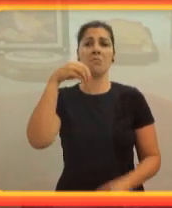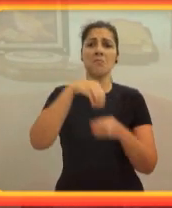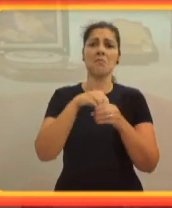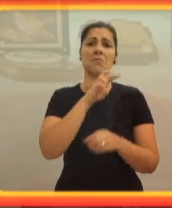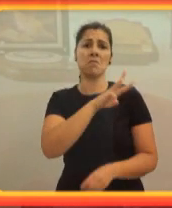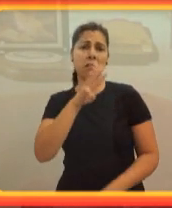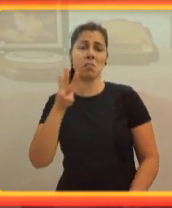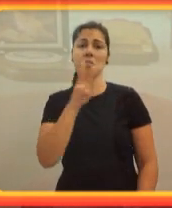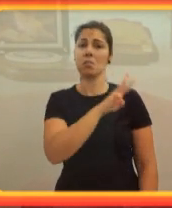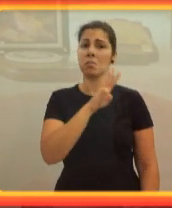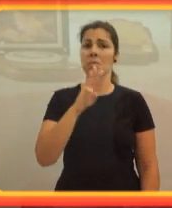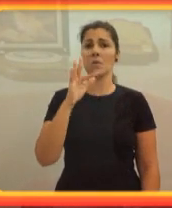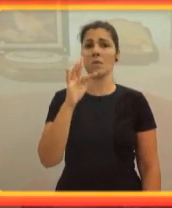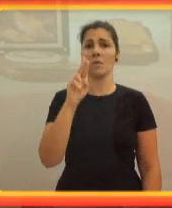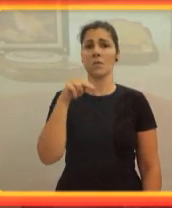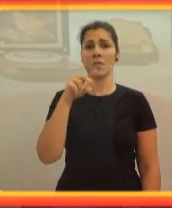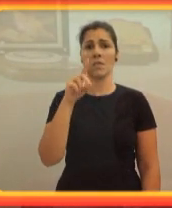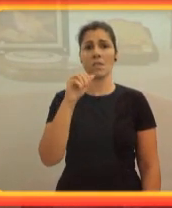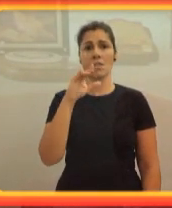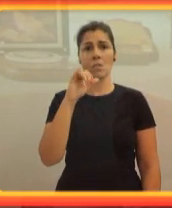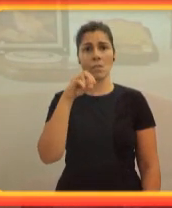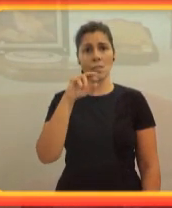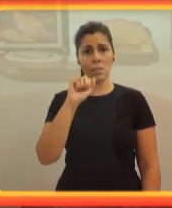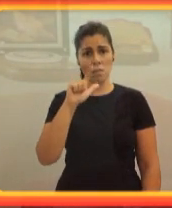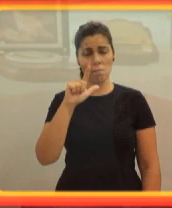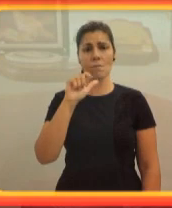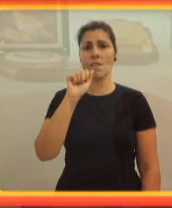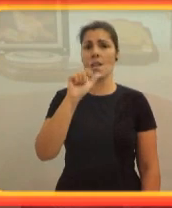fundacionalejandraforlan.org. Estamos por aqui.